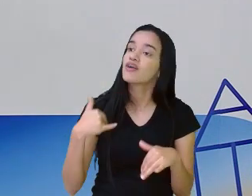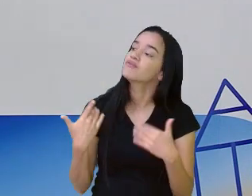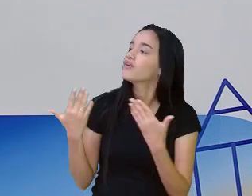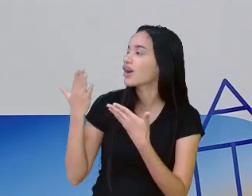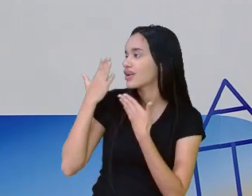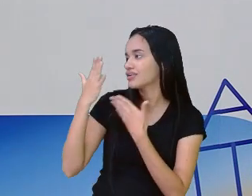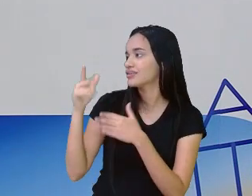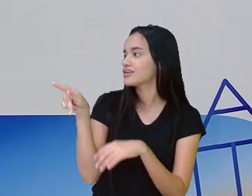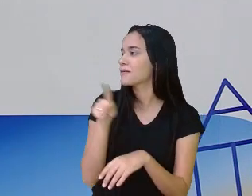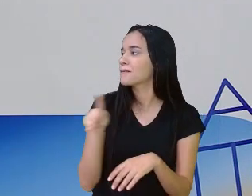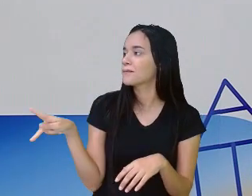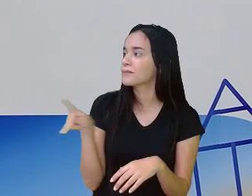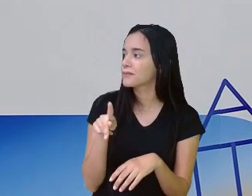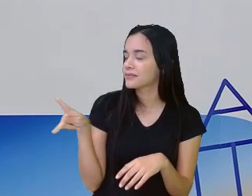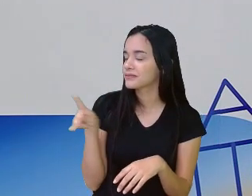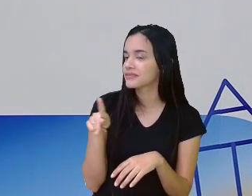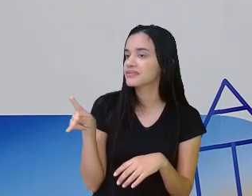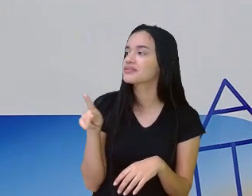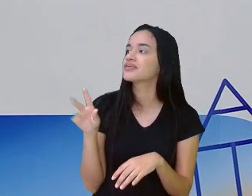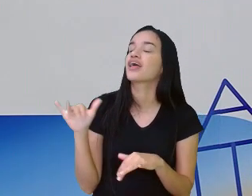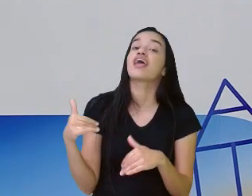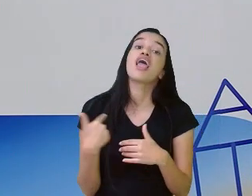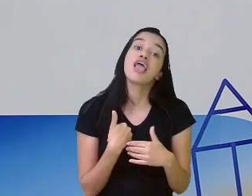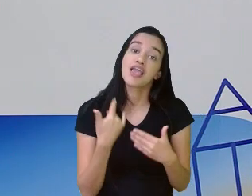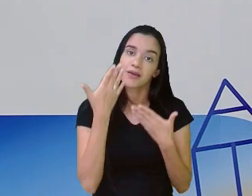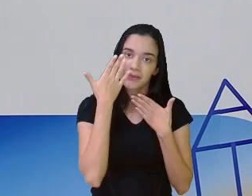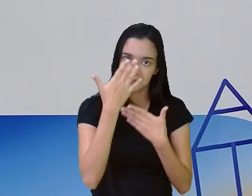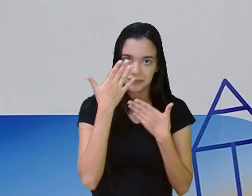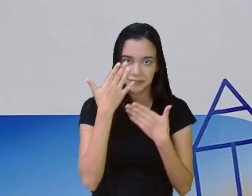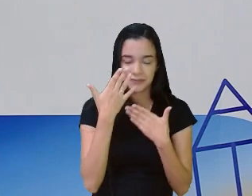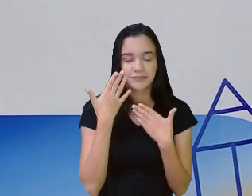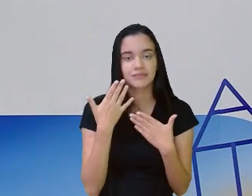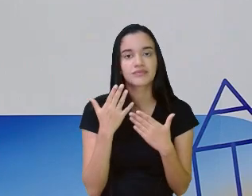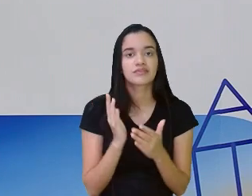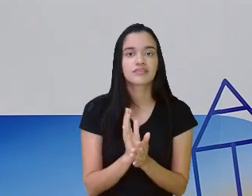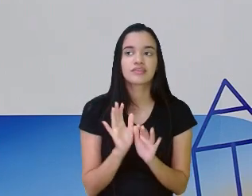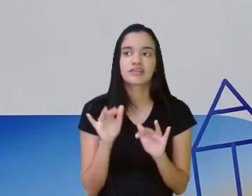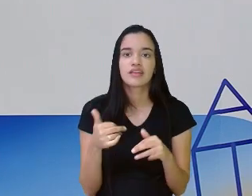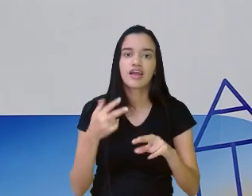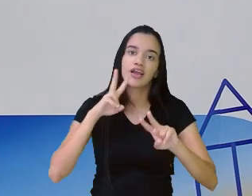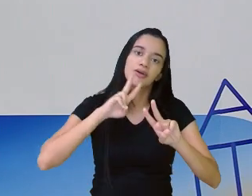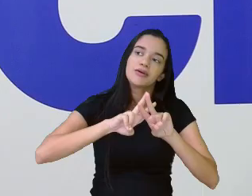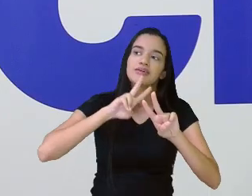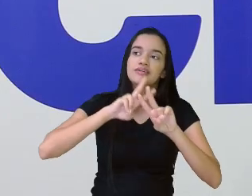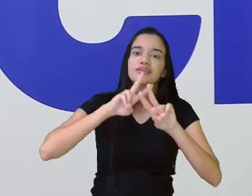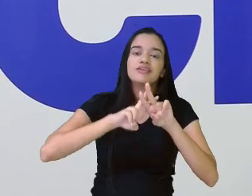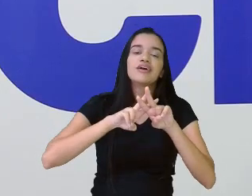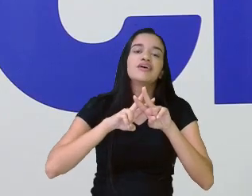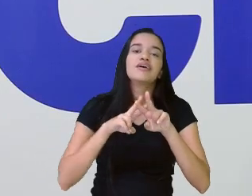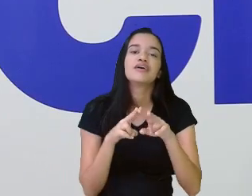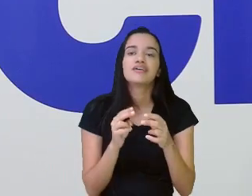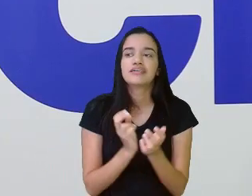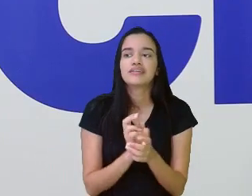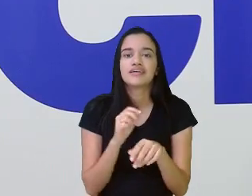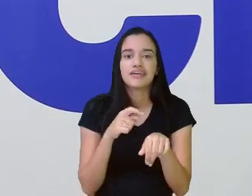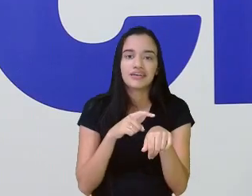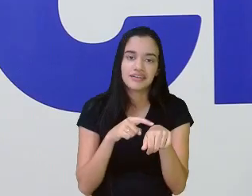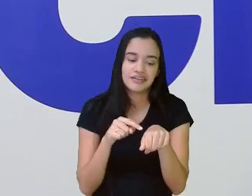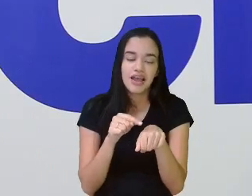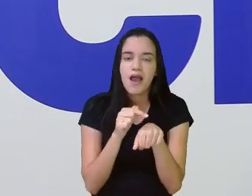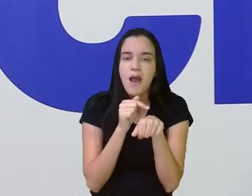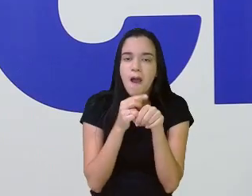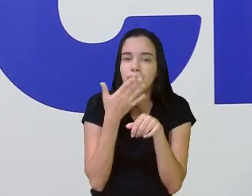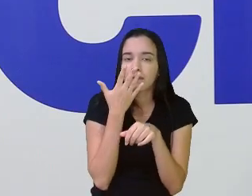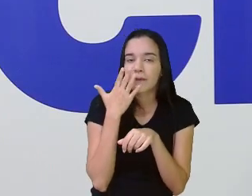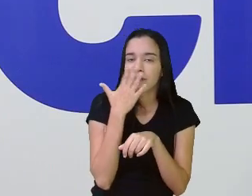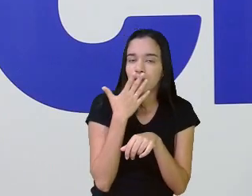a professora Abigail Viana. Eu que agradeço e sobe a hashtag, né? Brigadeiro professora Kelly. Olha aí.